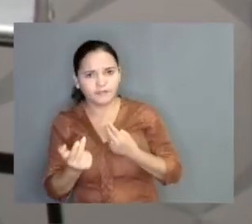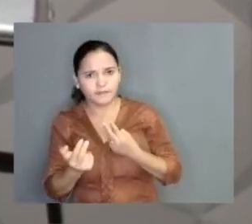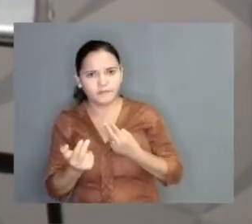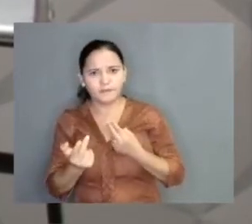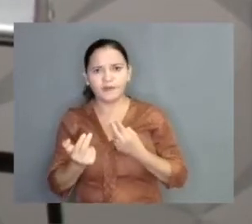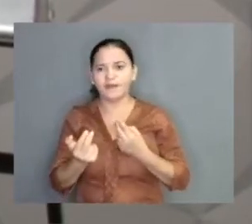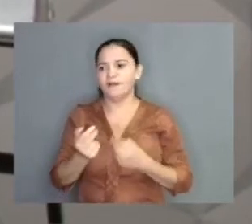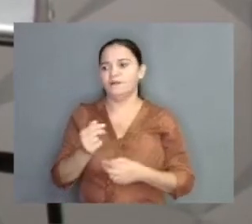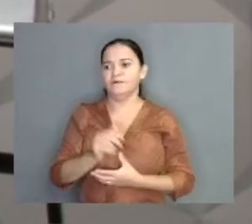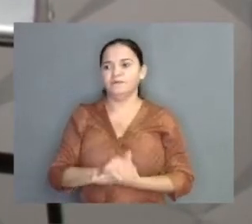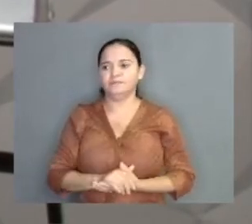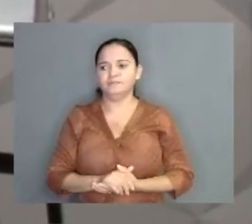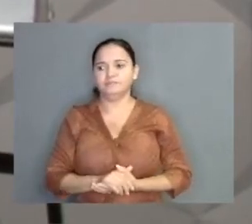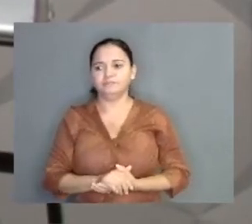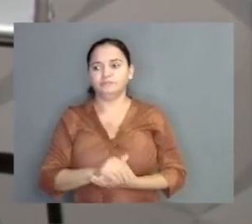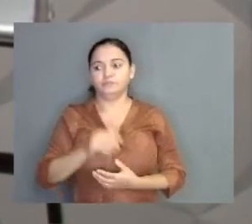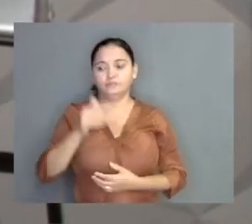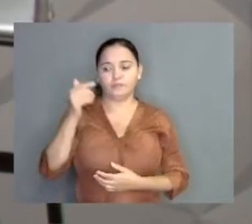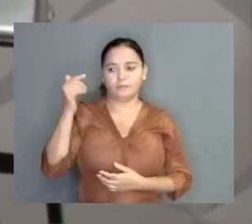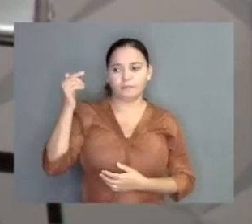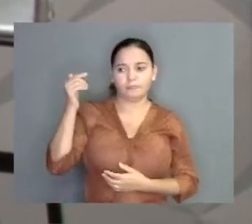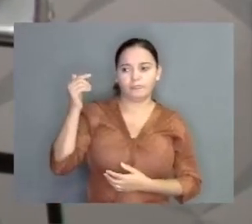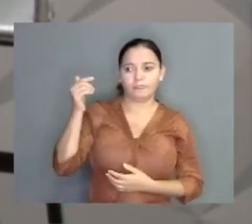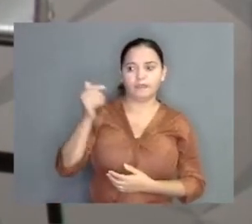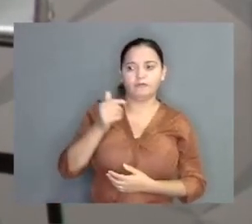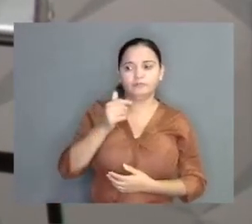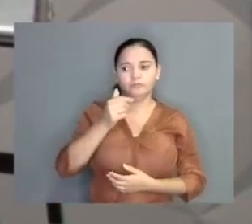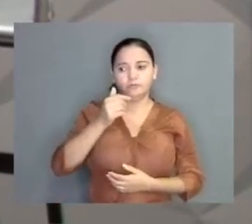à terceira, que a gente já viu que dá 8.